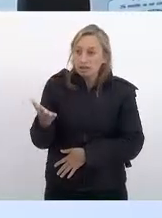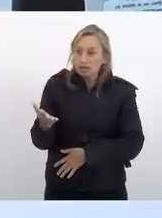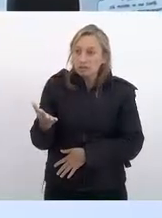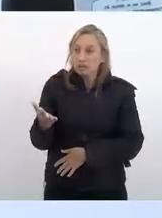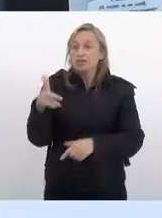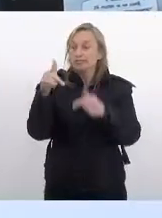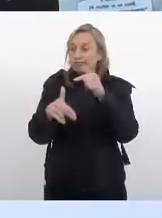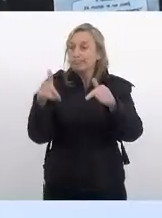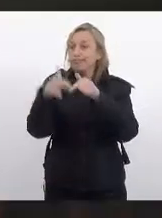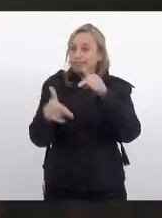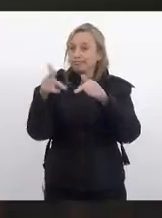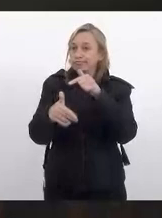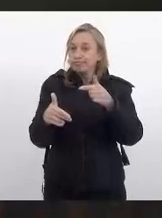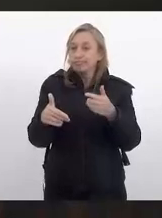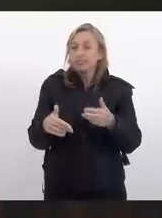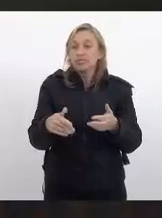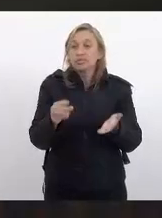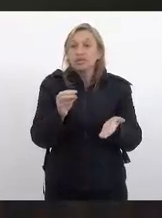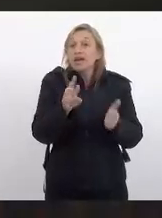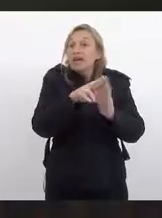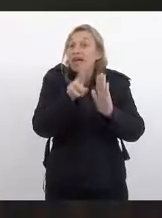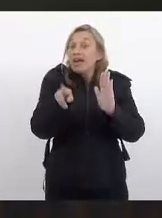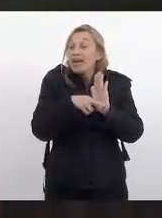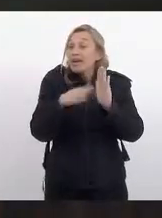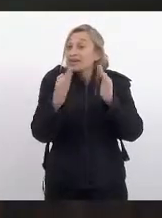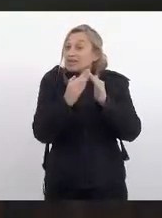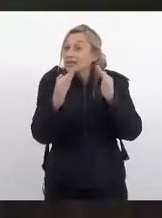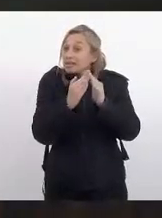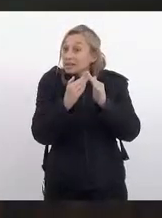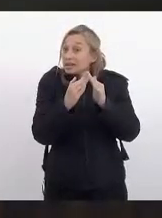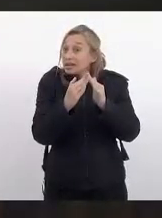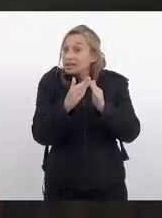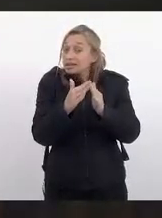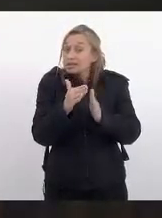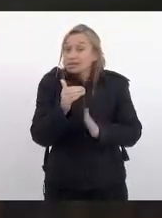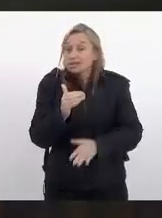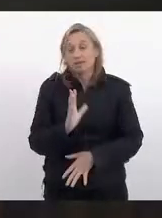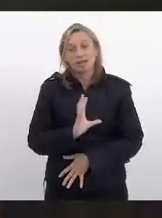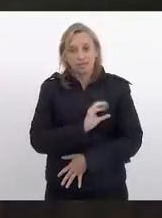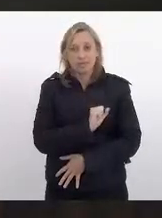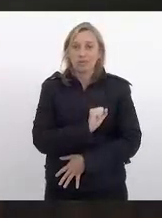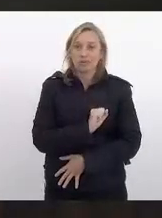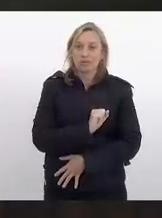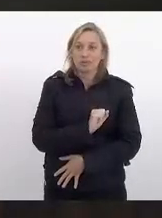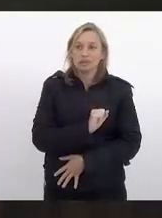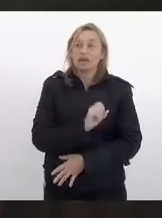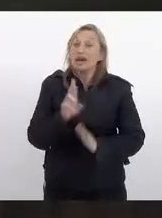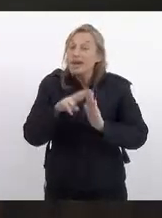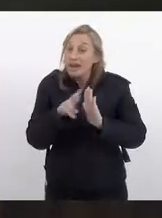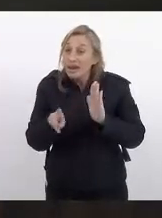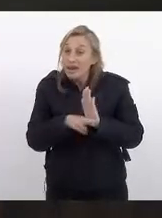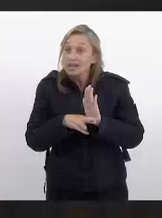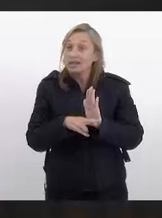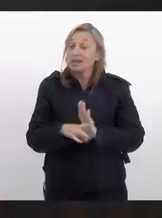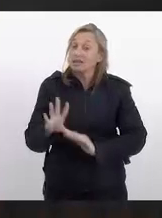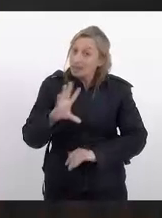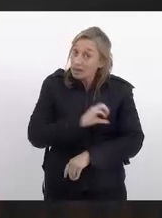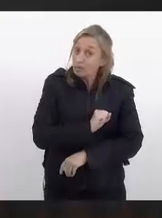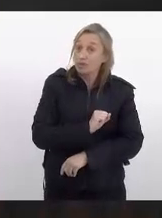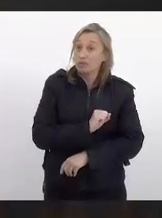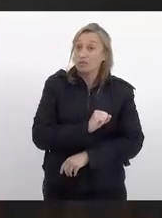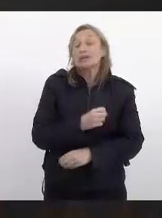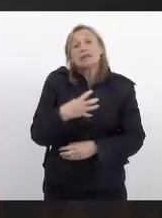de interrupções é Regimento Interno querida Regimento Interno tá sendo cumprido